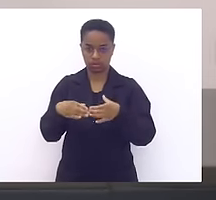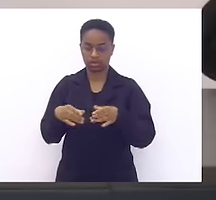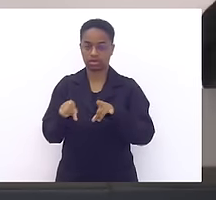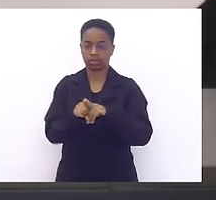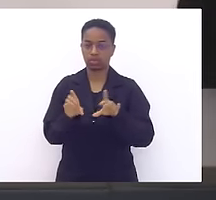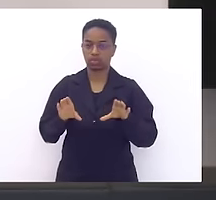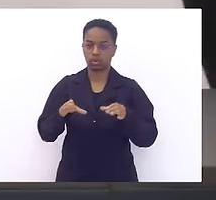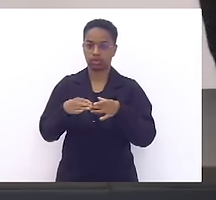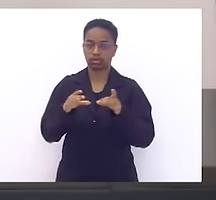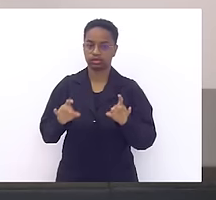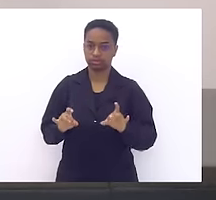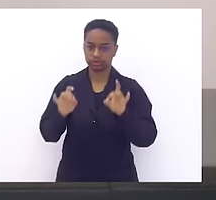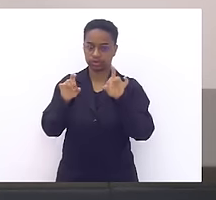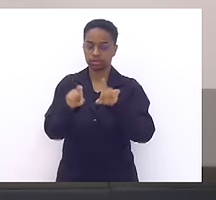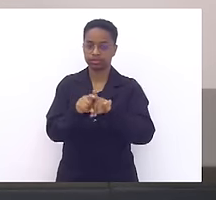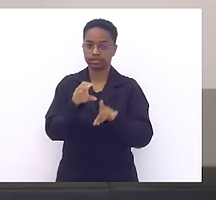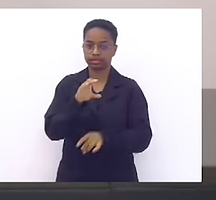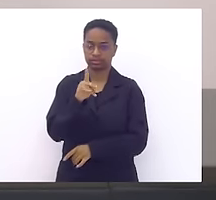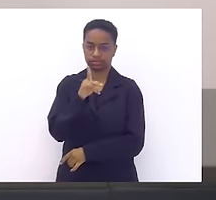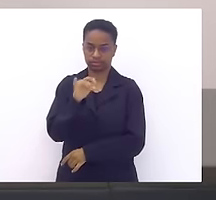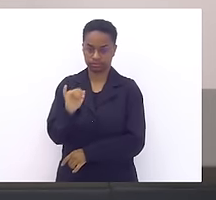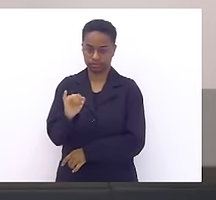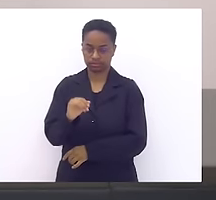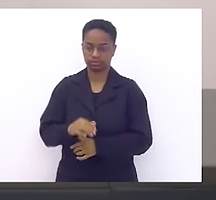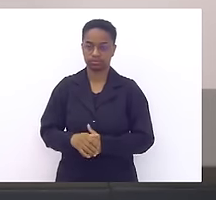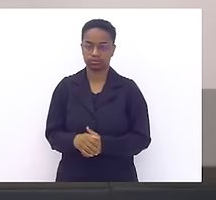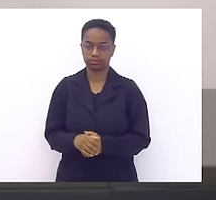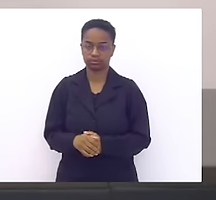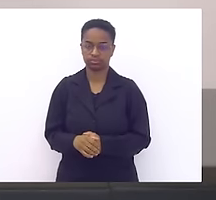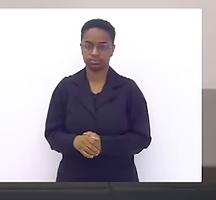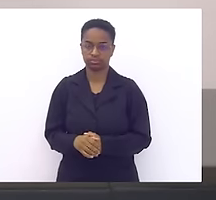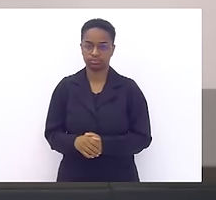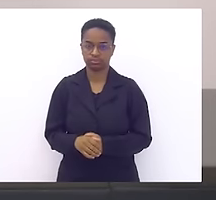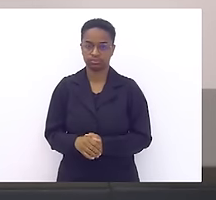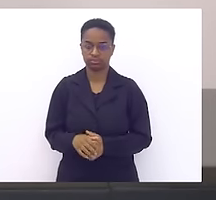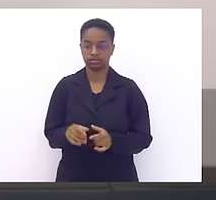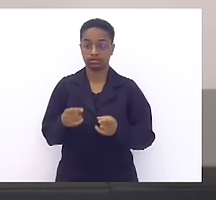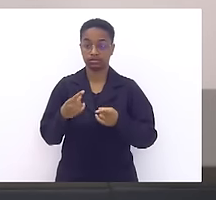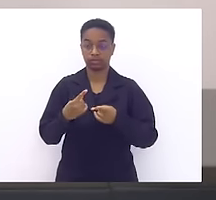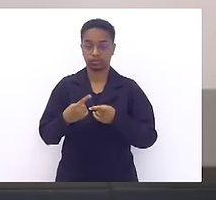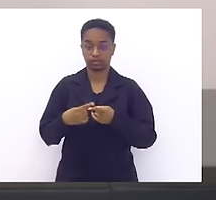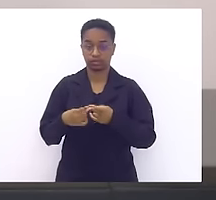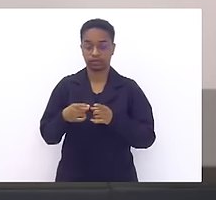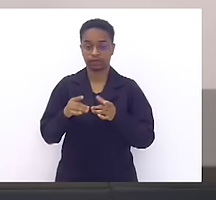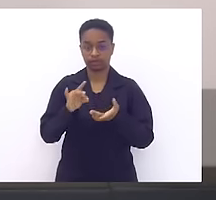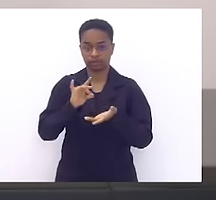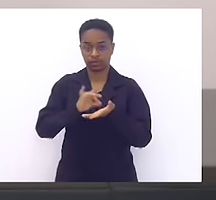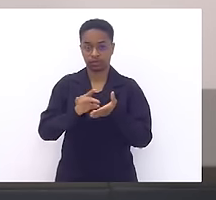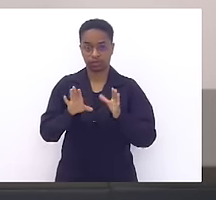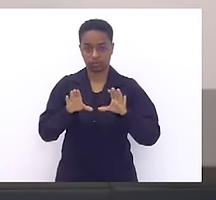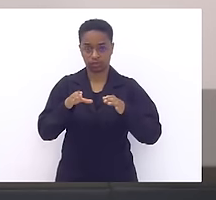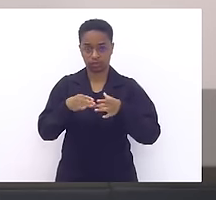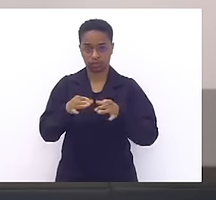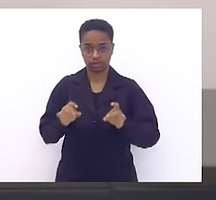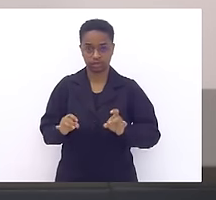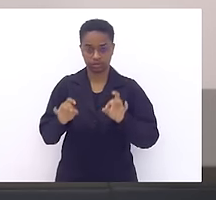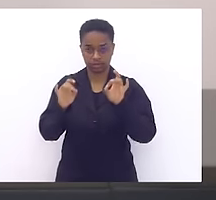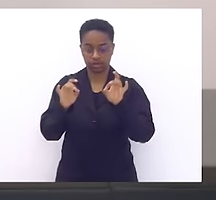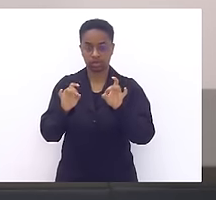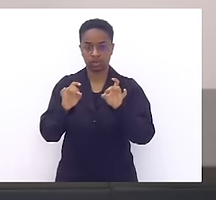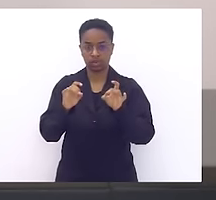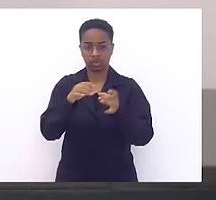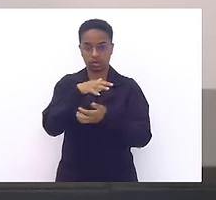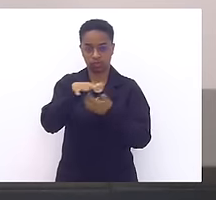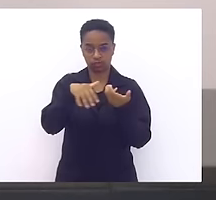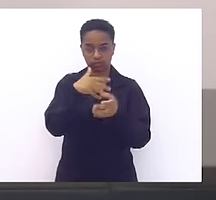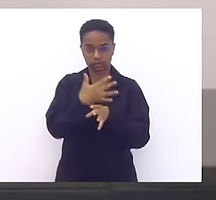e a CPI na realidade a comissão especial de combate à desordem urbana da